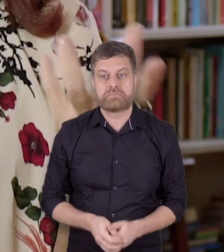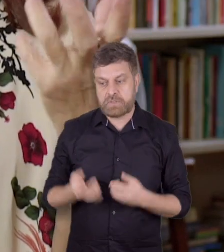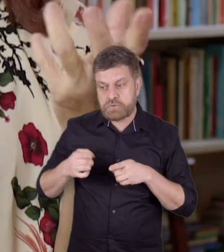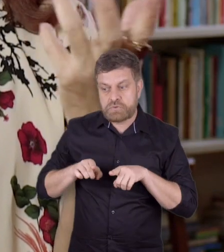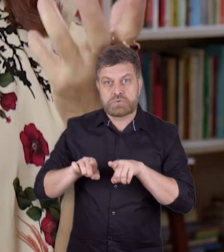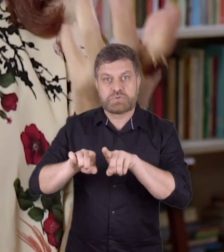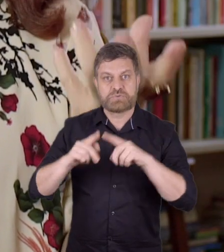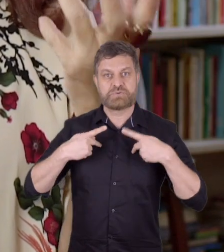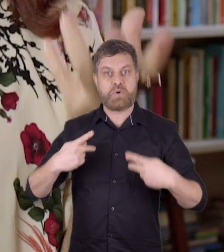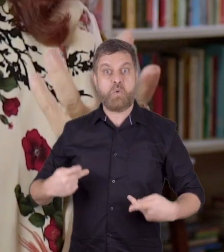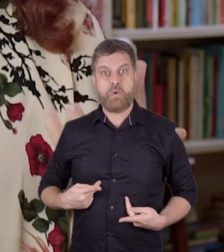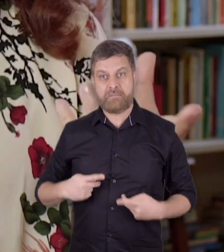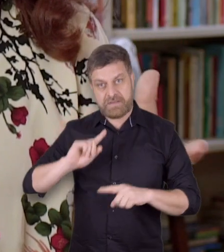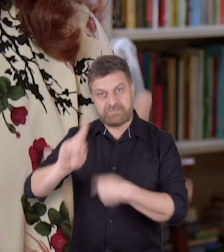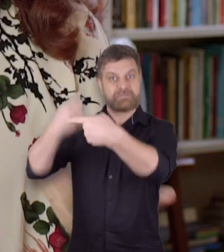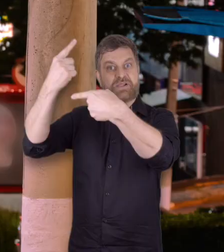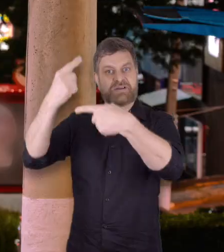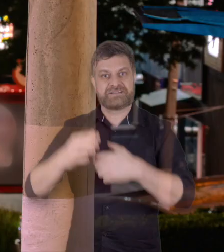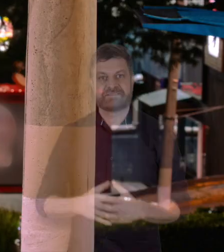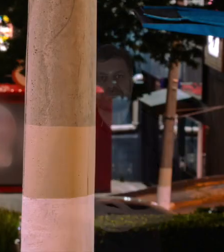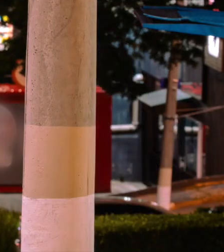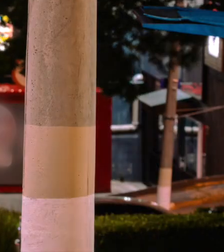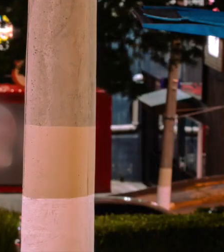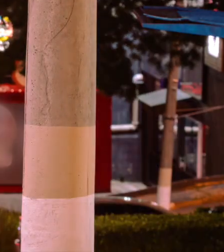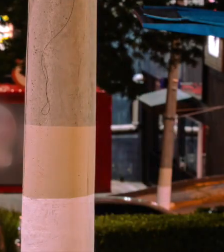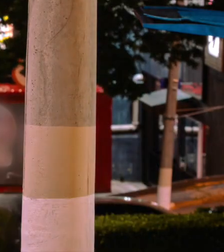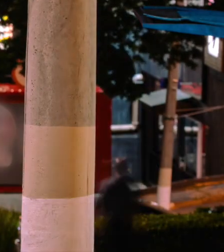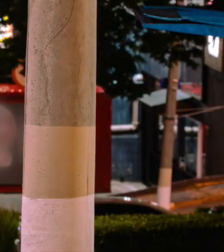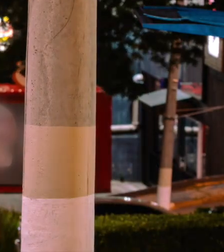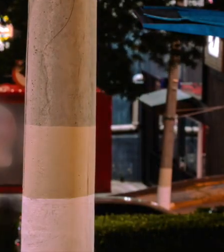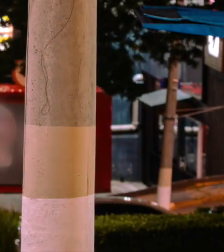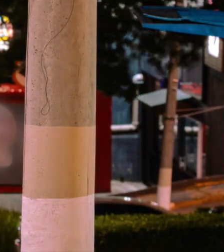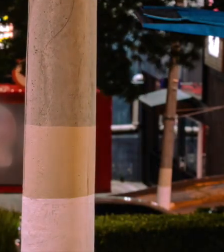linguagem humana, o ser humano evolui junto.